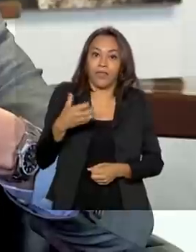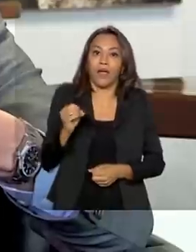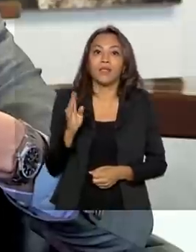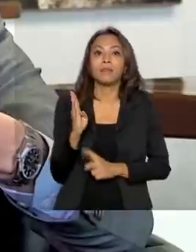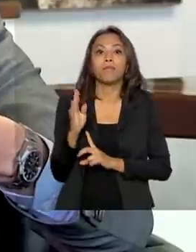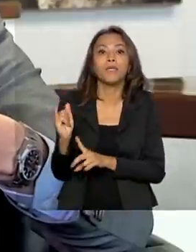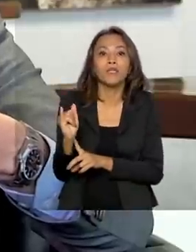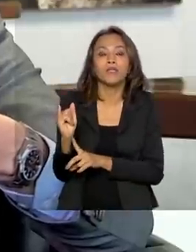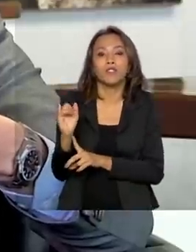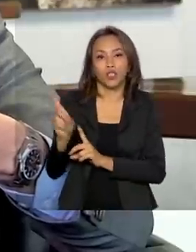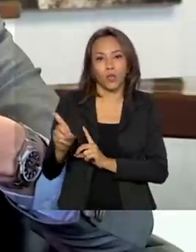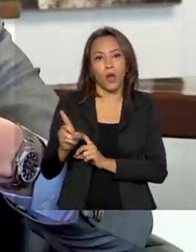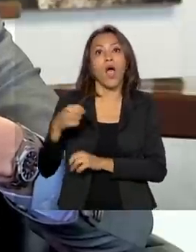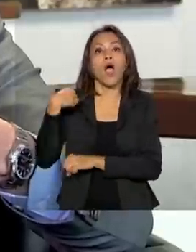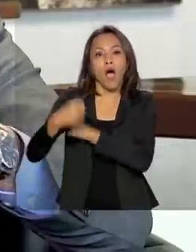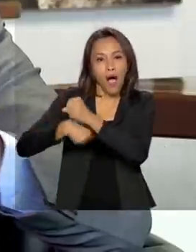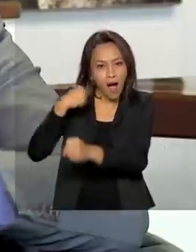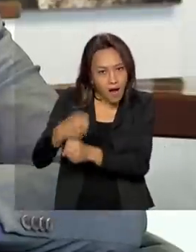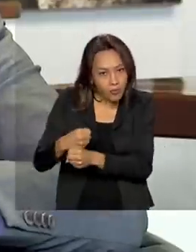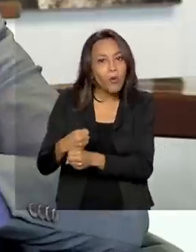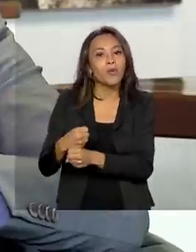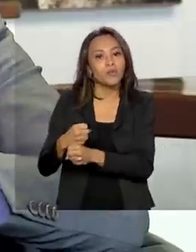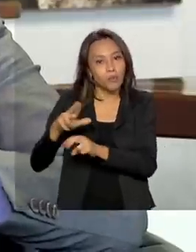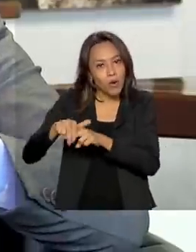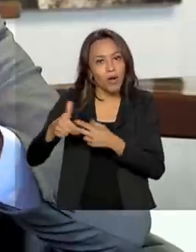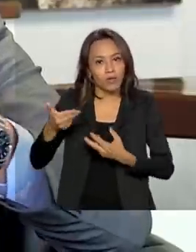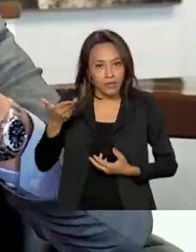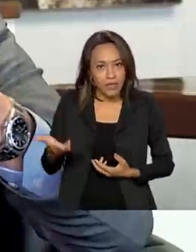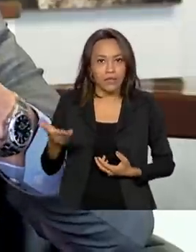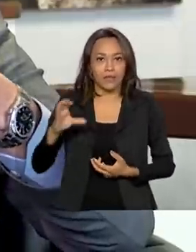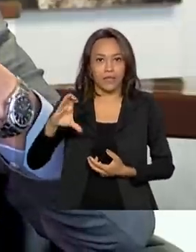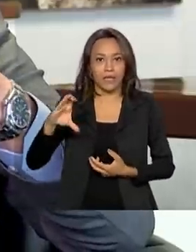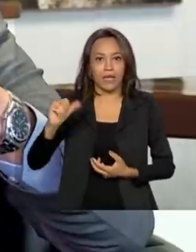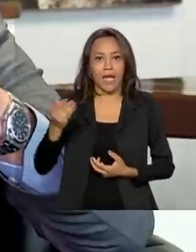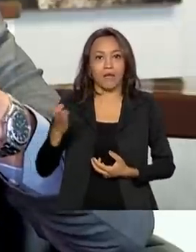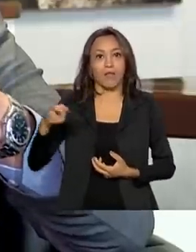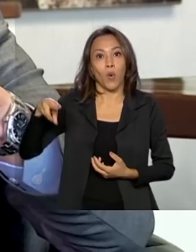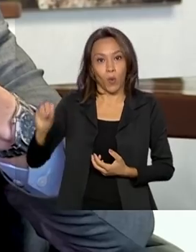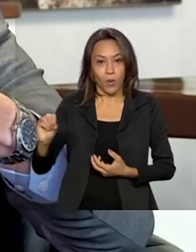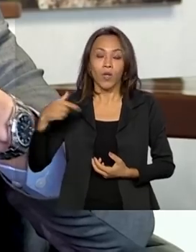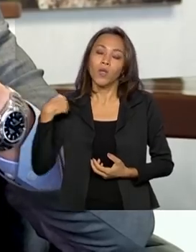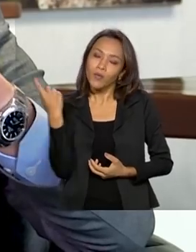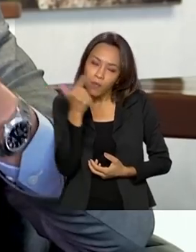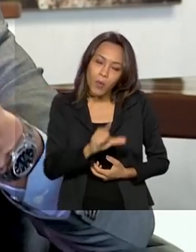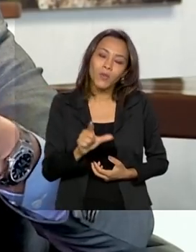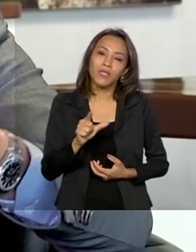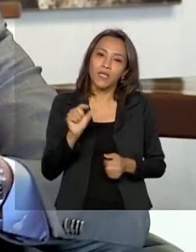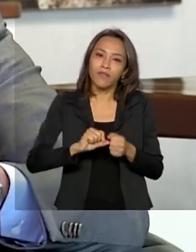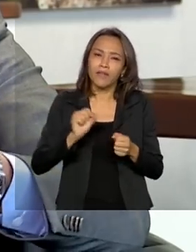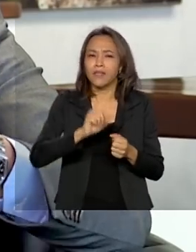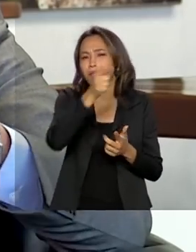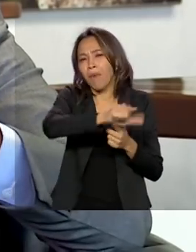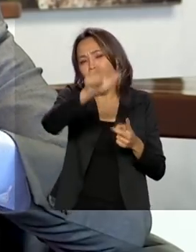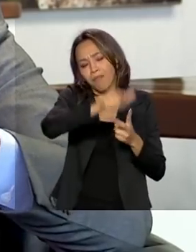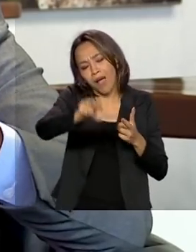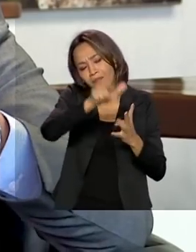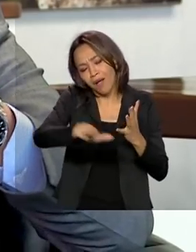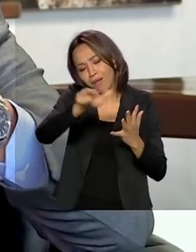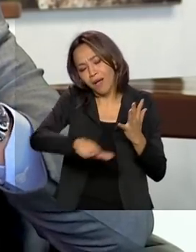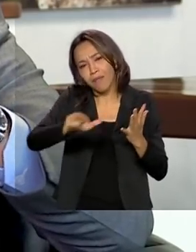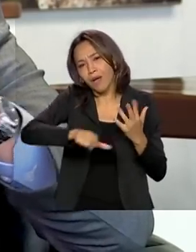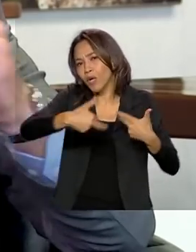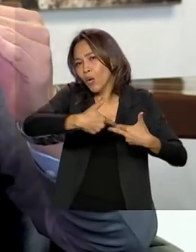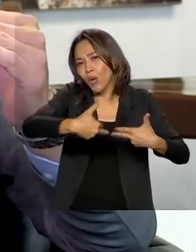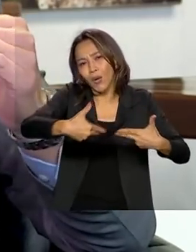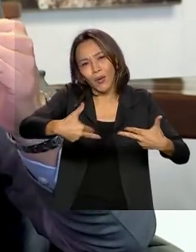dólares anualmente, com esta rubrica, nós conseguiremos tomar ações que nos permitam antecipar